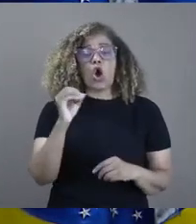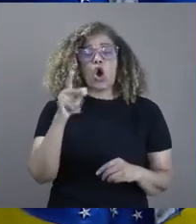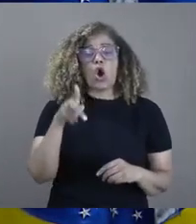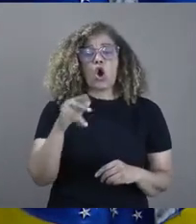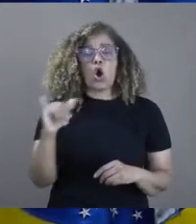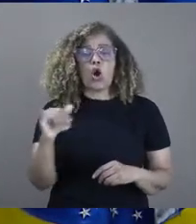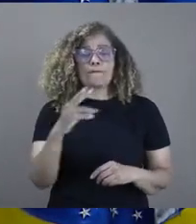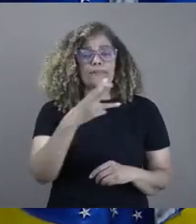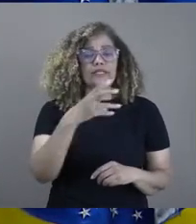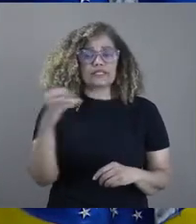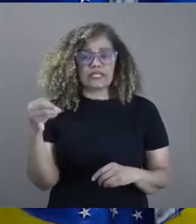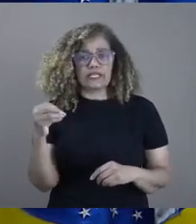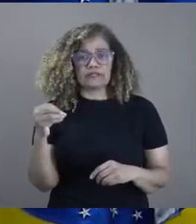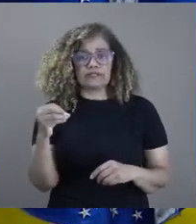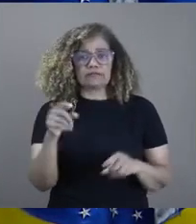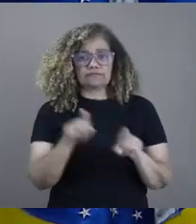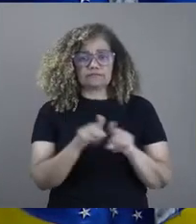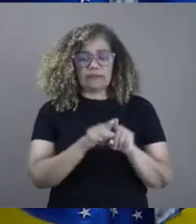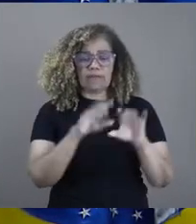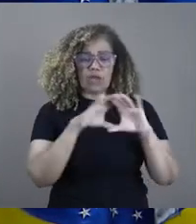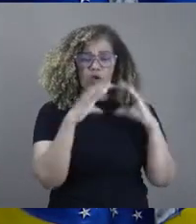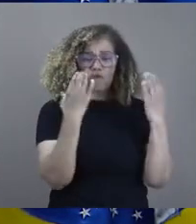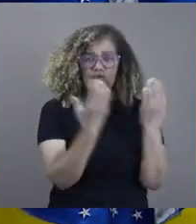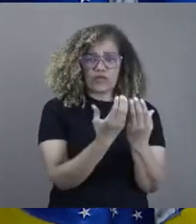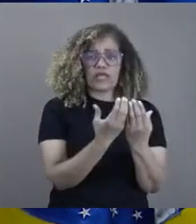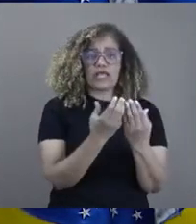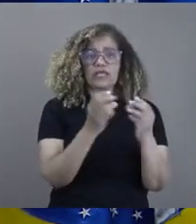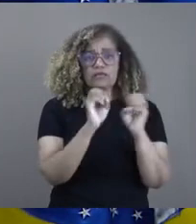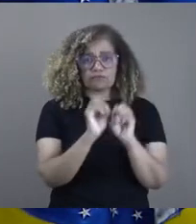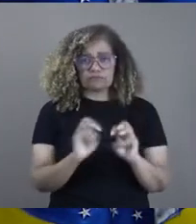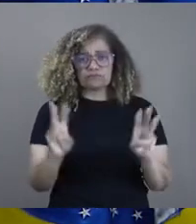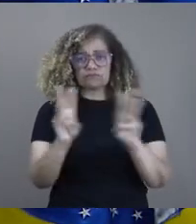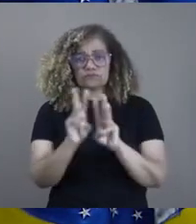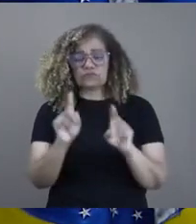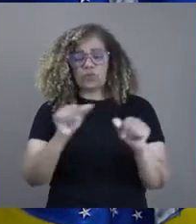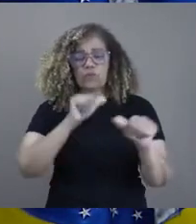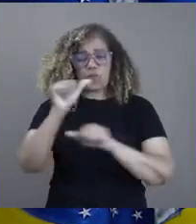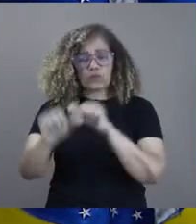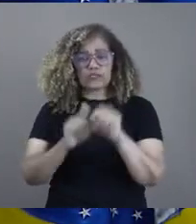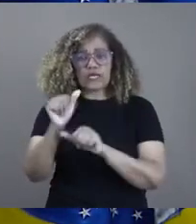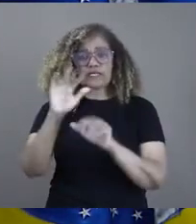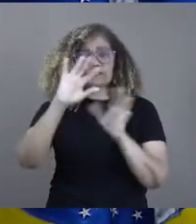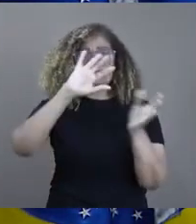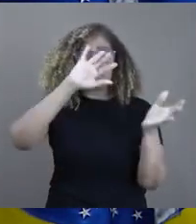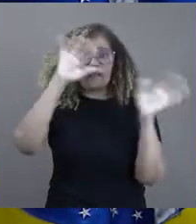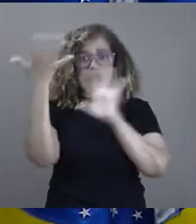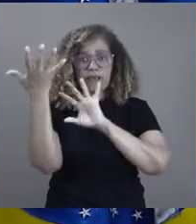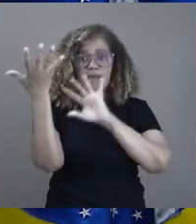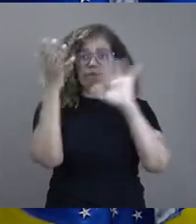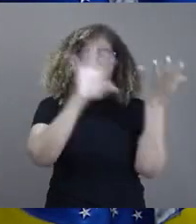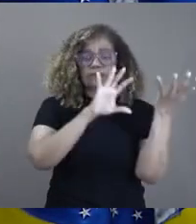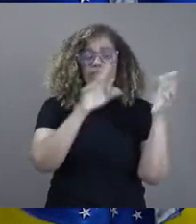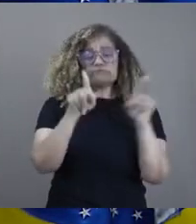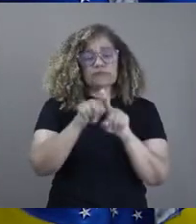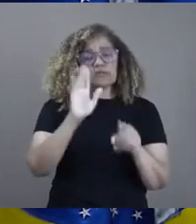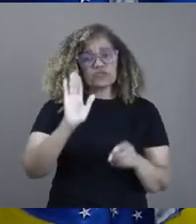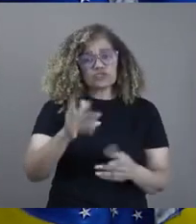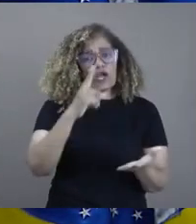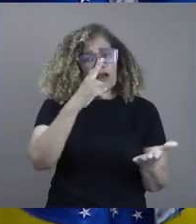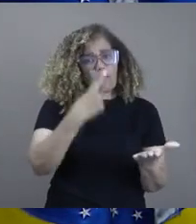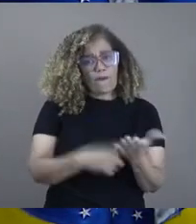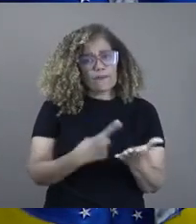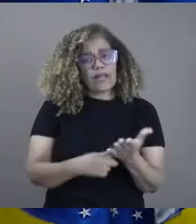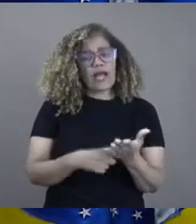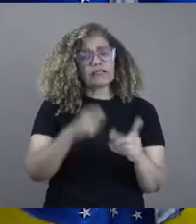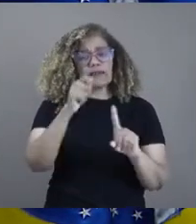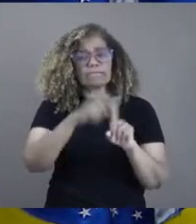a conferência das Nações Unidas sobre mudanças climáticas agendada para